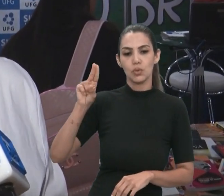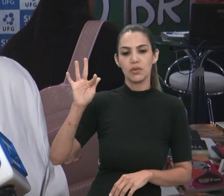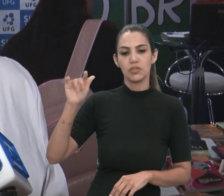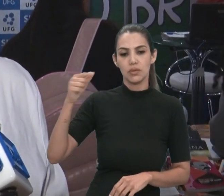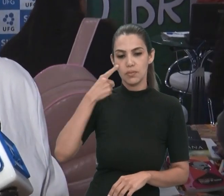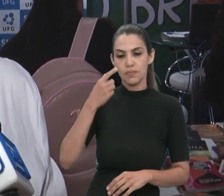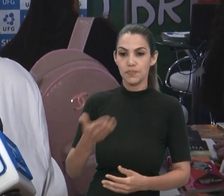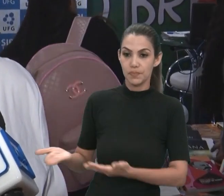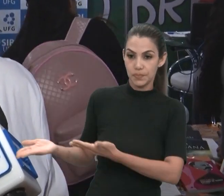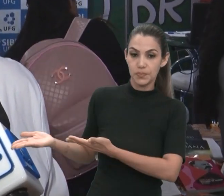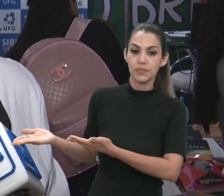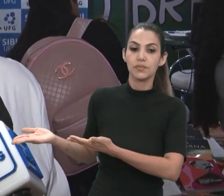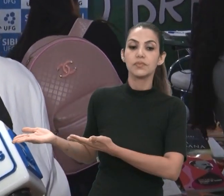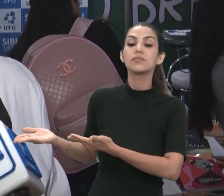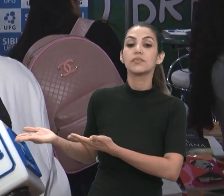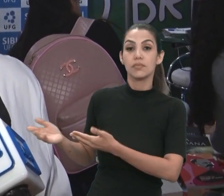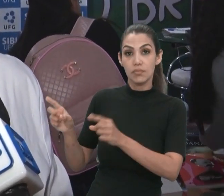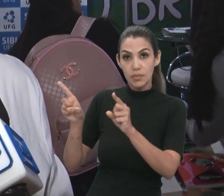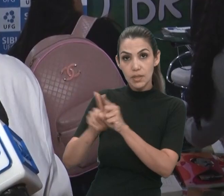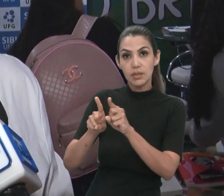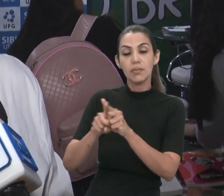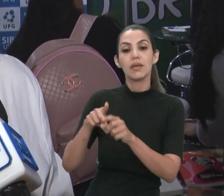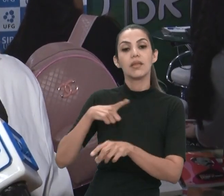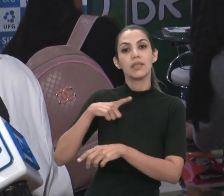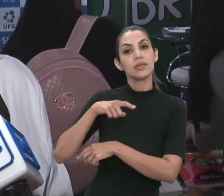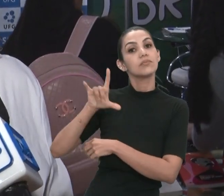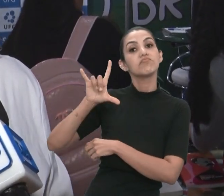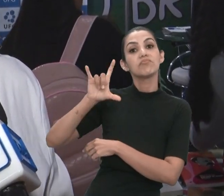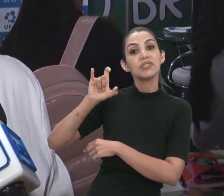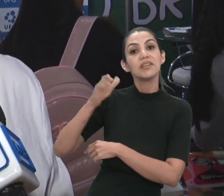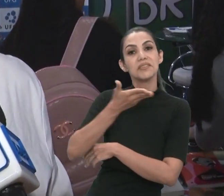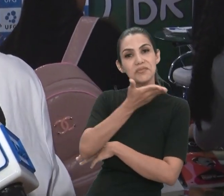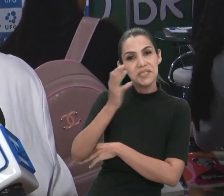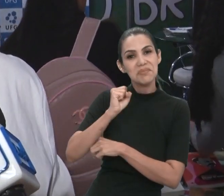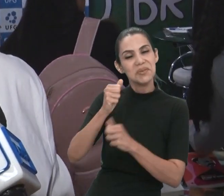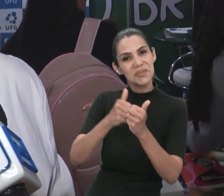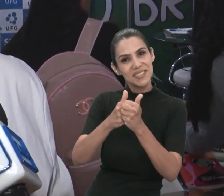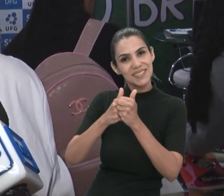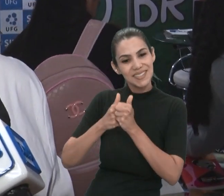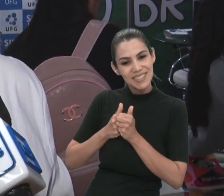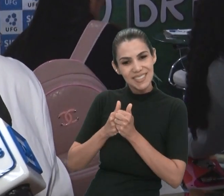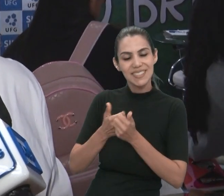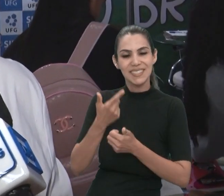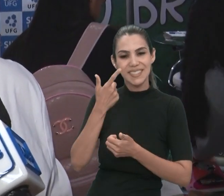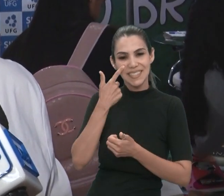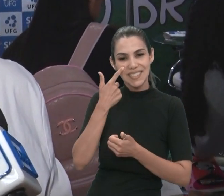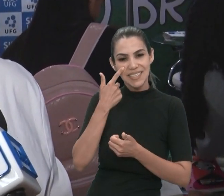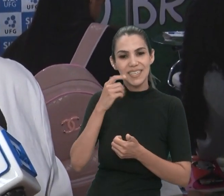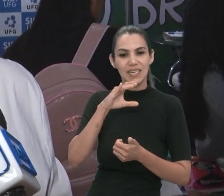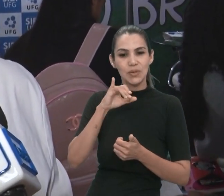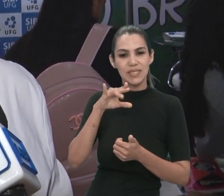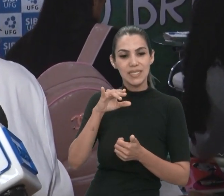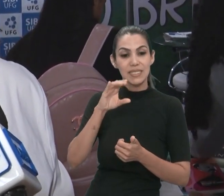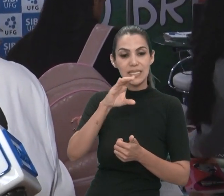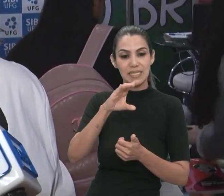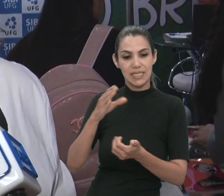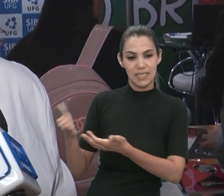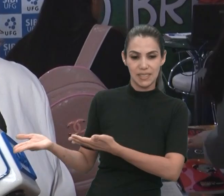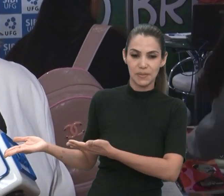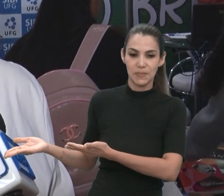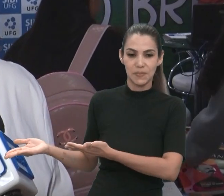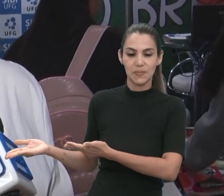www.bc.ufg.br e principalmente em nosso Instagram, que eu convido todo mundo a nos seguir, que é o CIB_UFG. Lá vocês têm